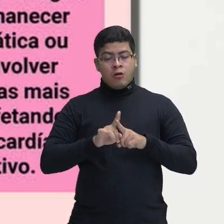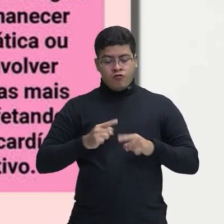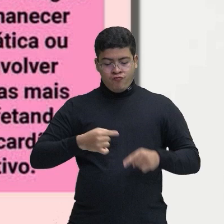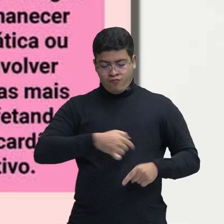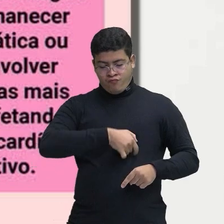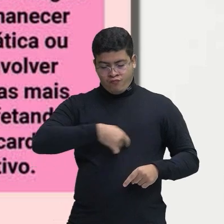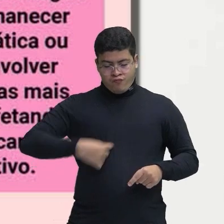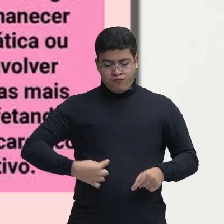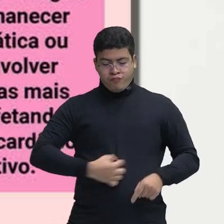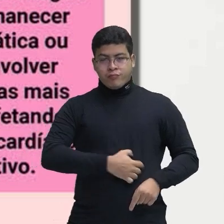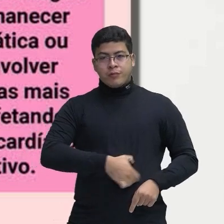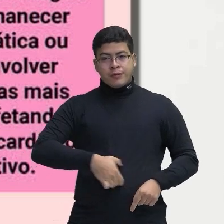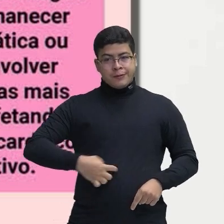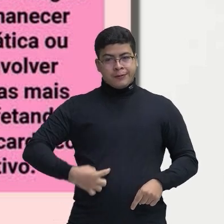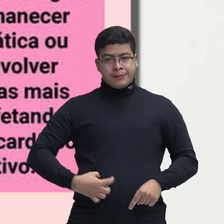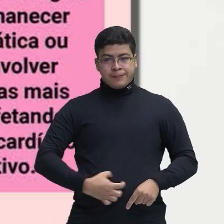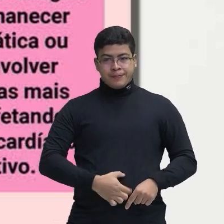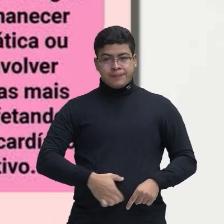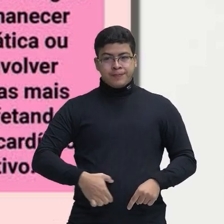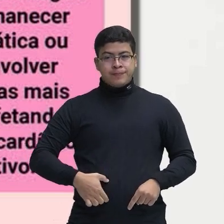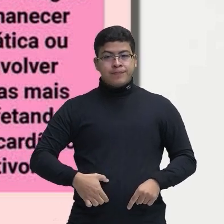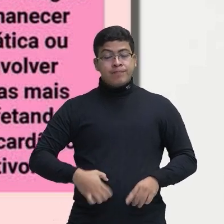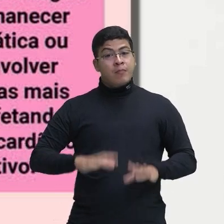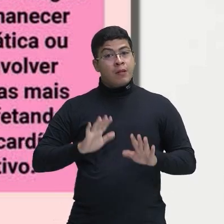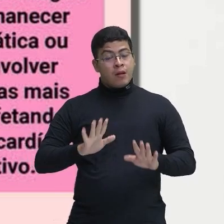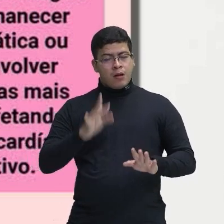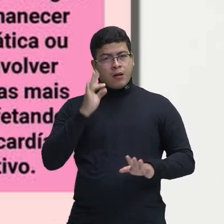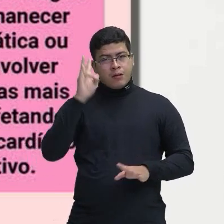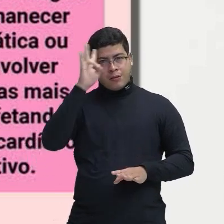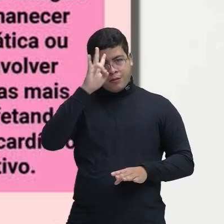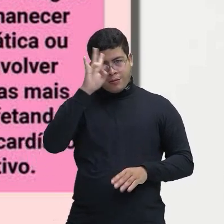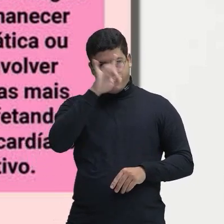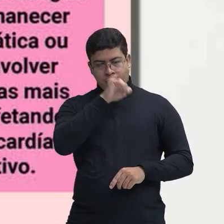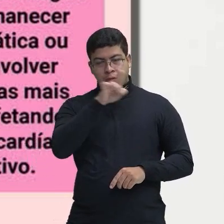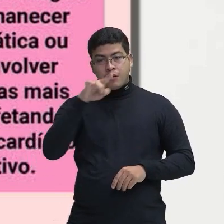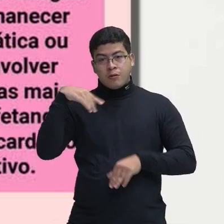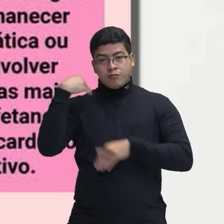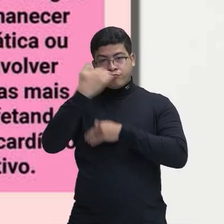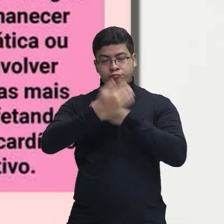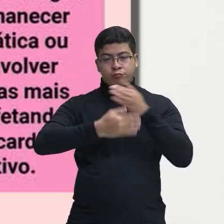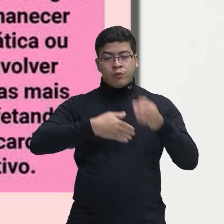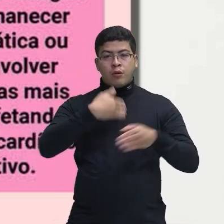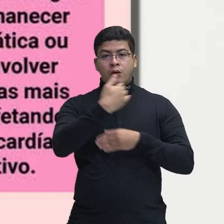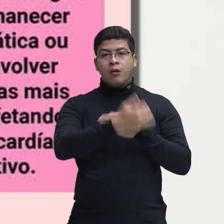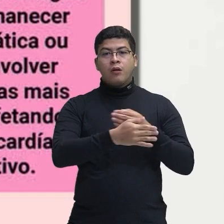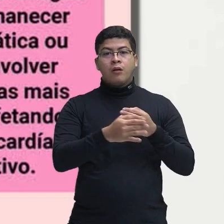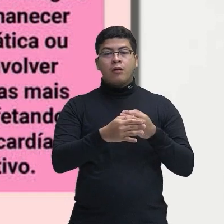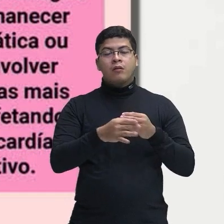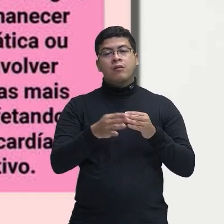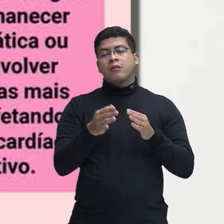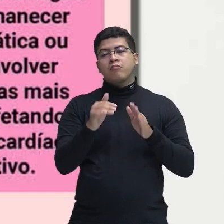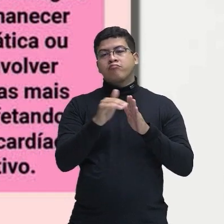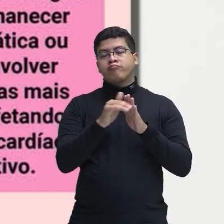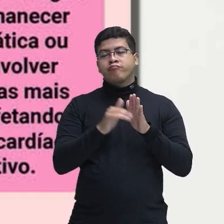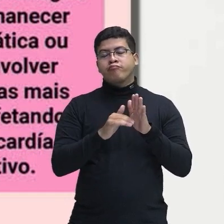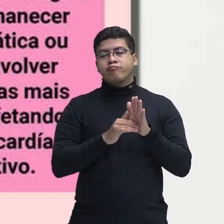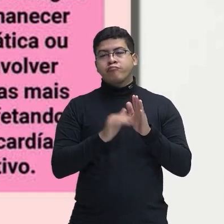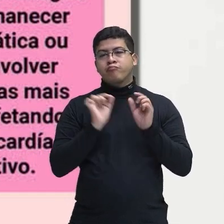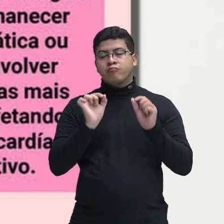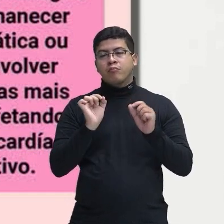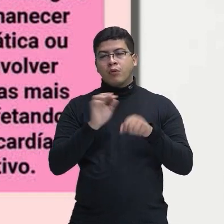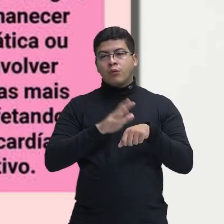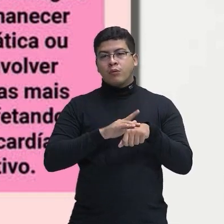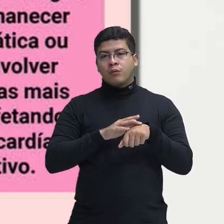digestivo, tá? Então, a gente relembrou aí com vocês o ciclo da doença de Chagas. E aí vamos relembrar